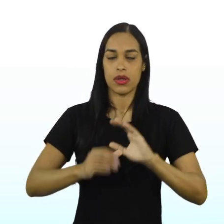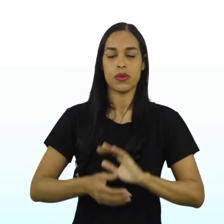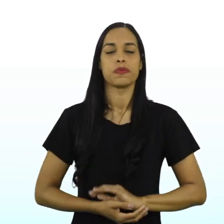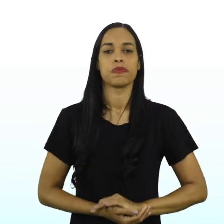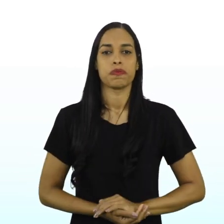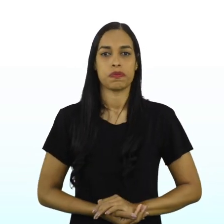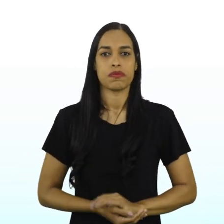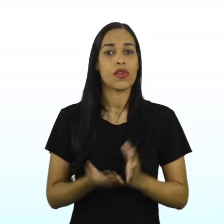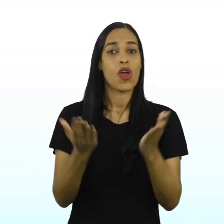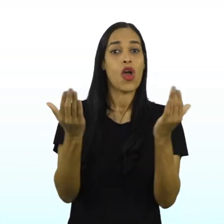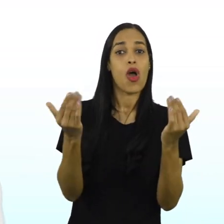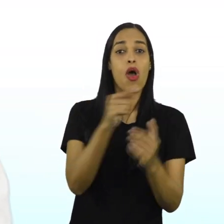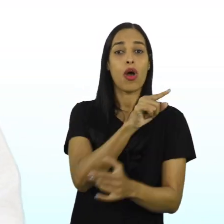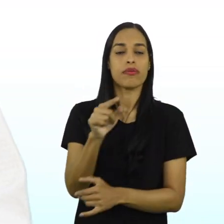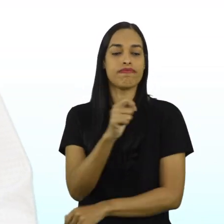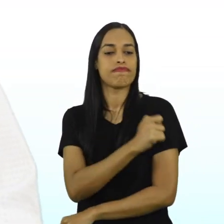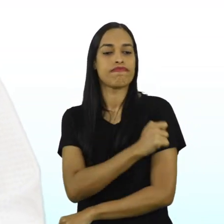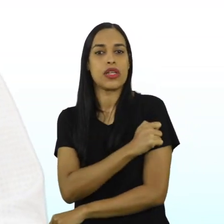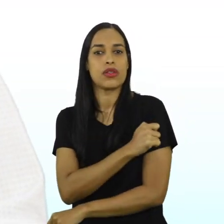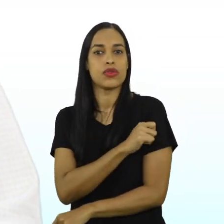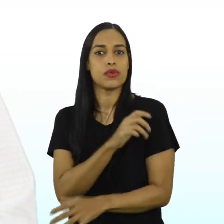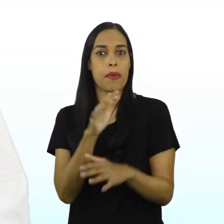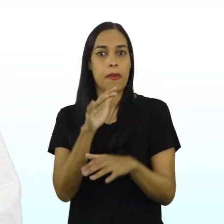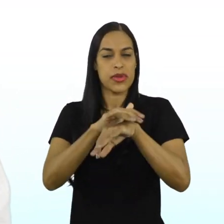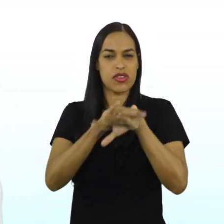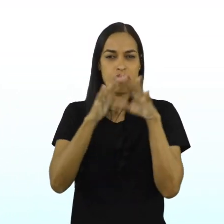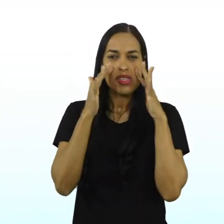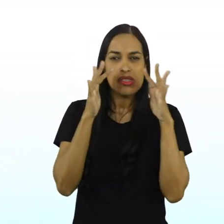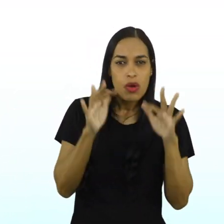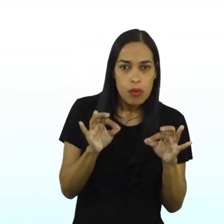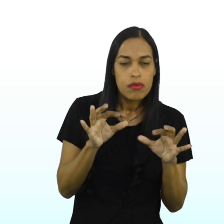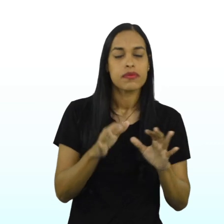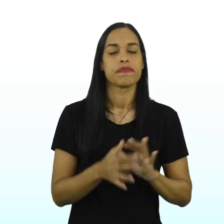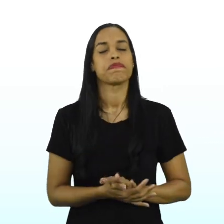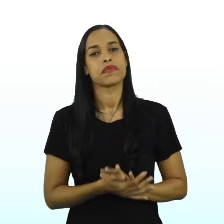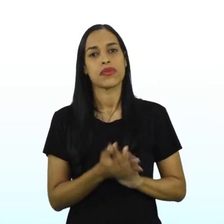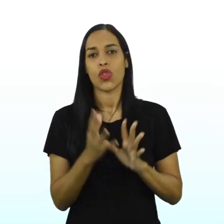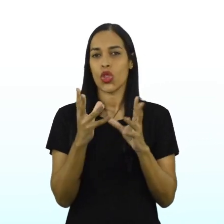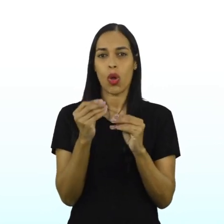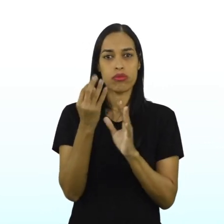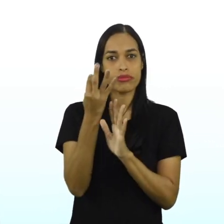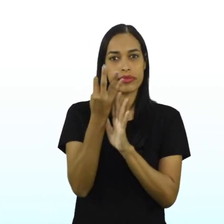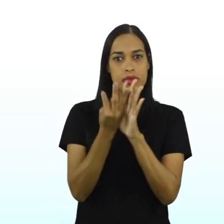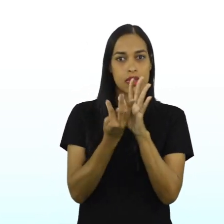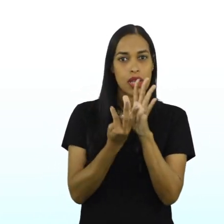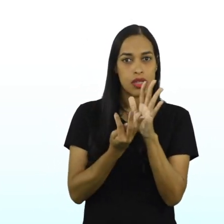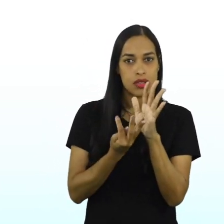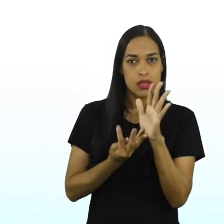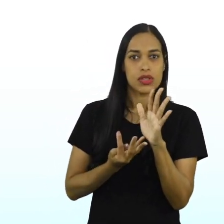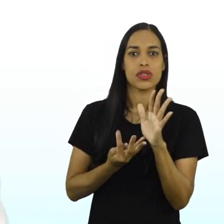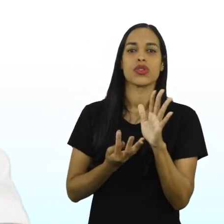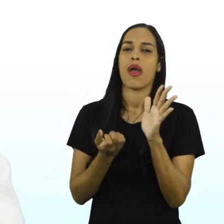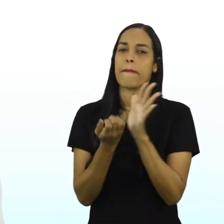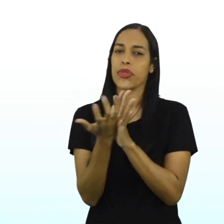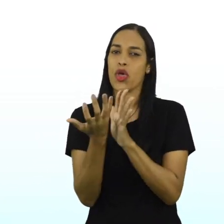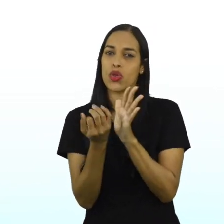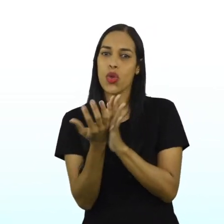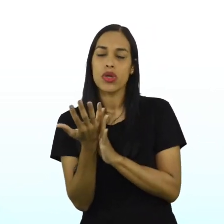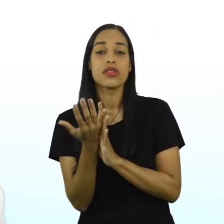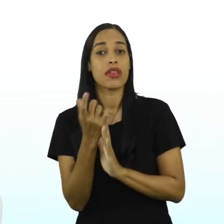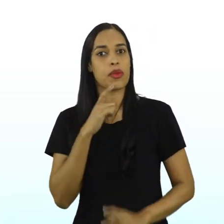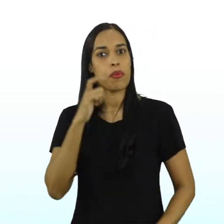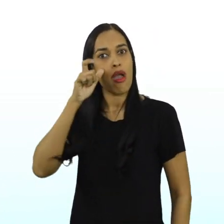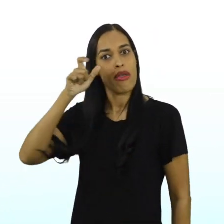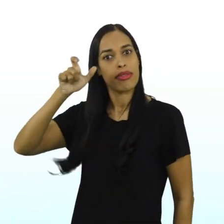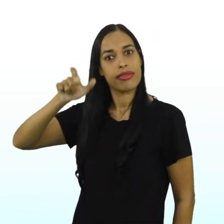Então, fera, vem cá, vem comigo. Todo texto que a gente produz, não é? Nenhum texto ele vem do nada. Todo texto ele é intencional, há